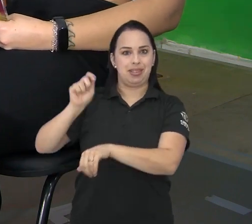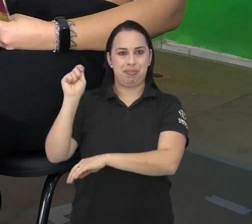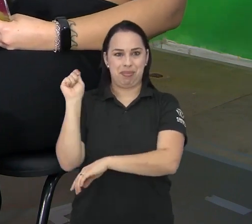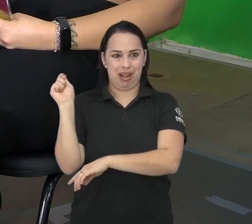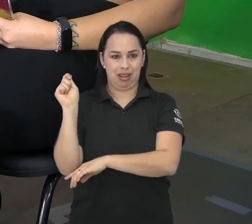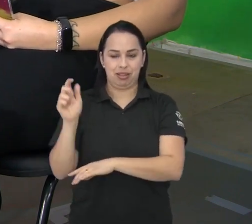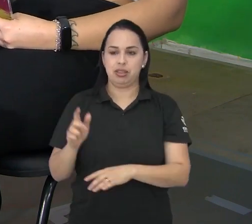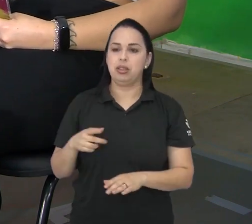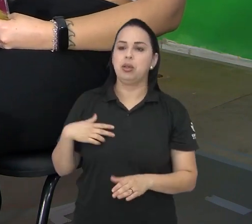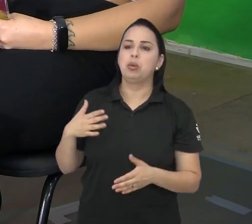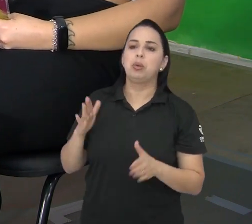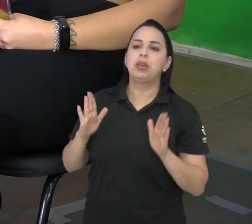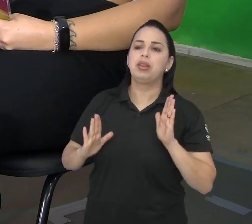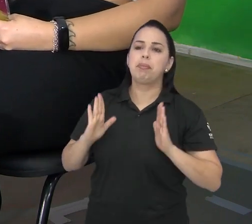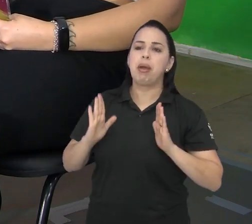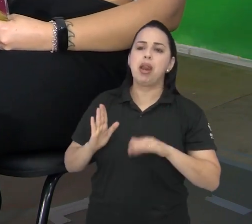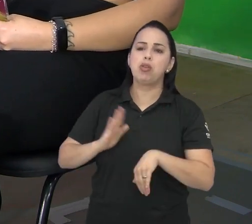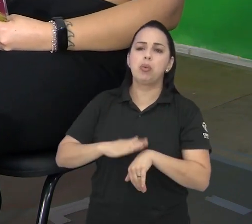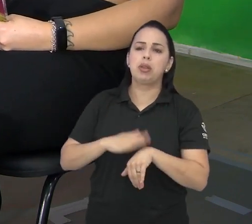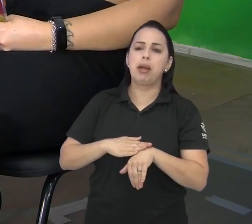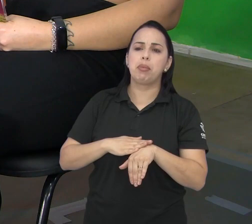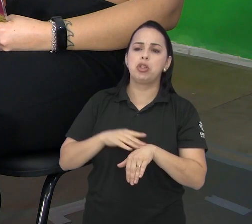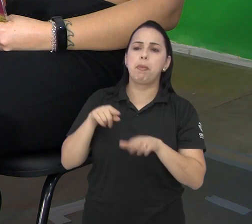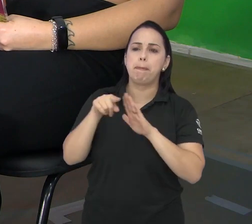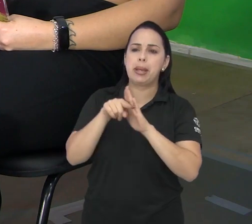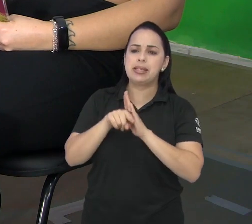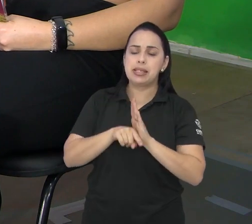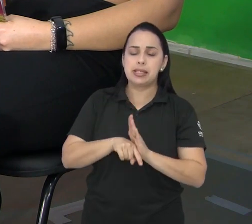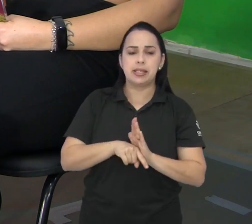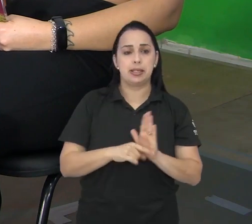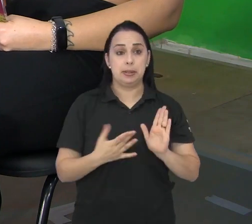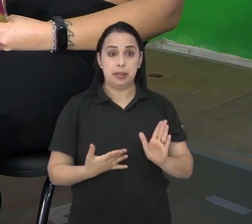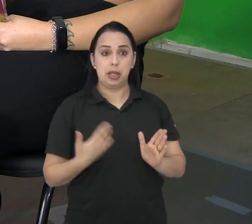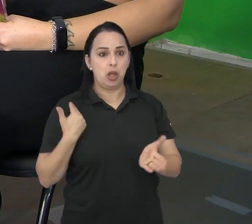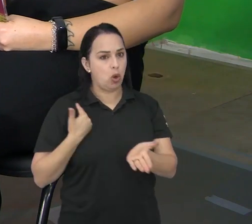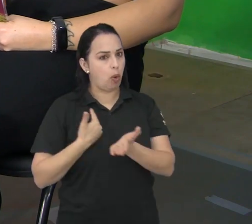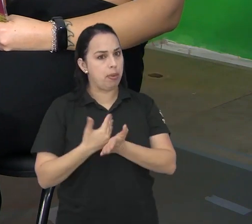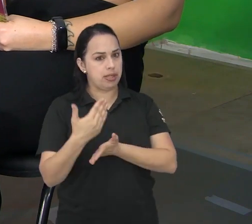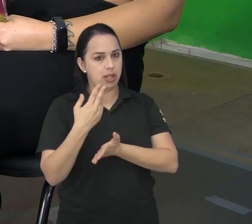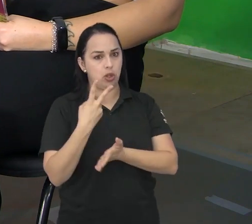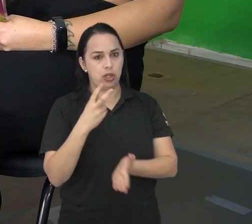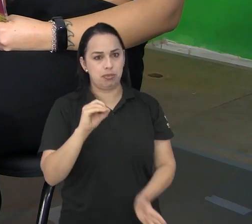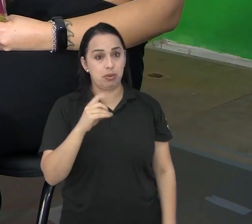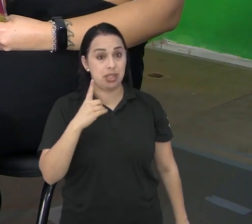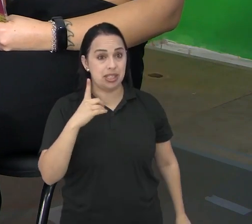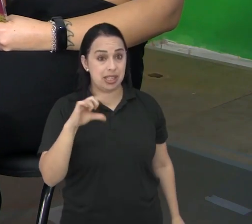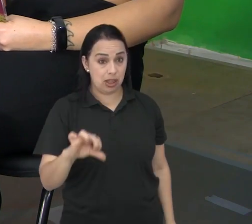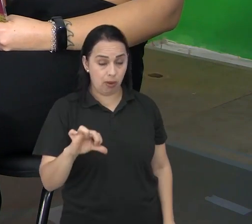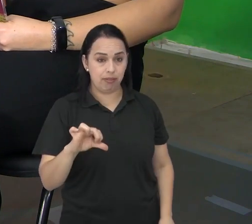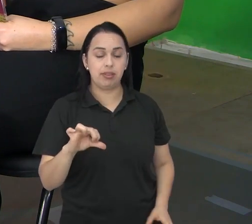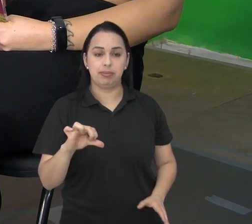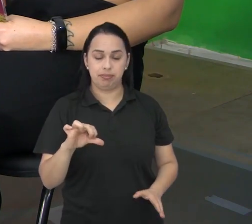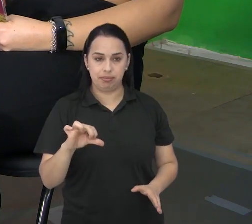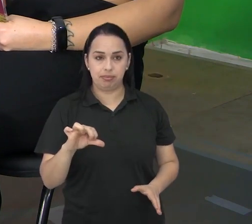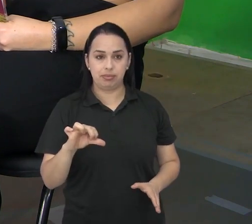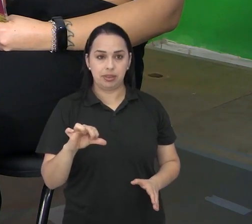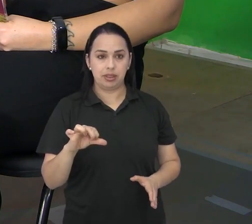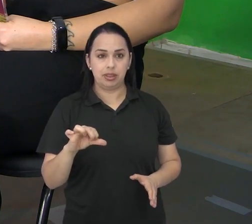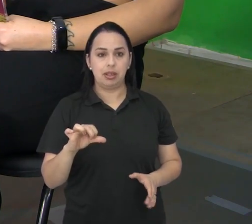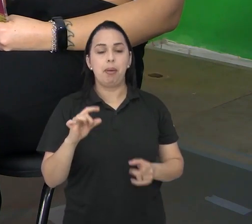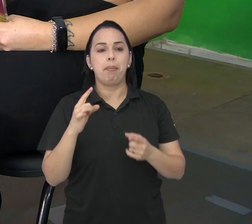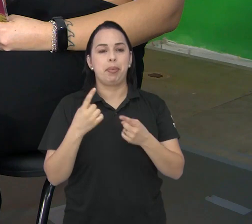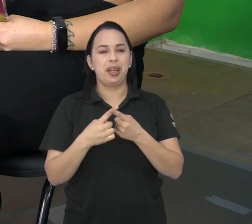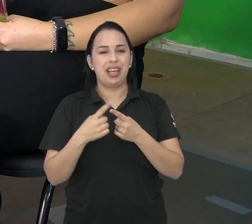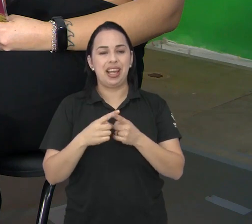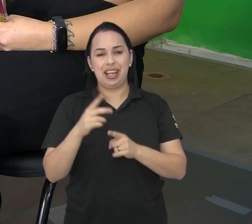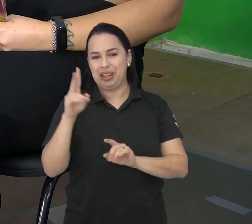Teve quanto tempo de pesquisa, assim? Então, eu comecei essa pesquisa em 2019, porque aí a gente recebeu outra